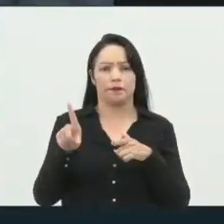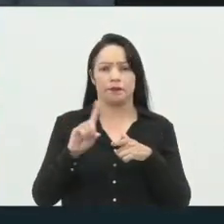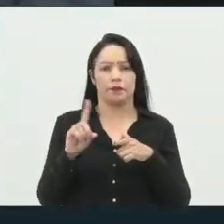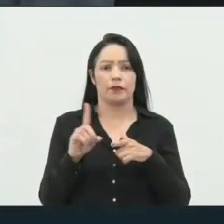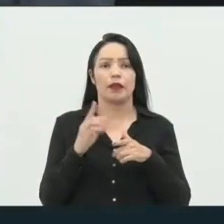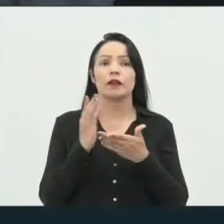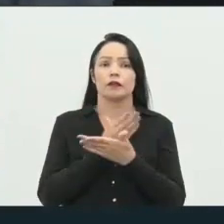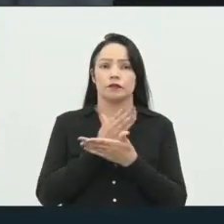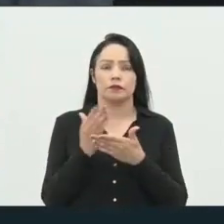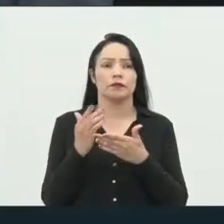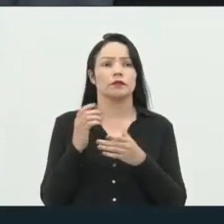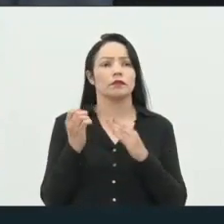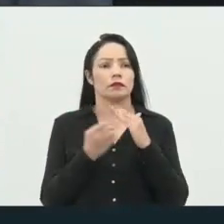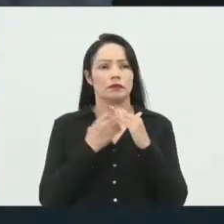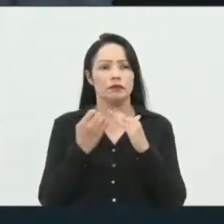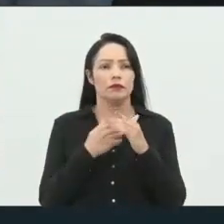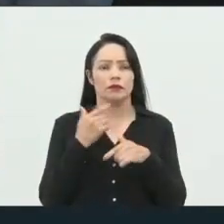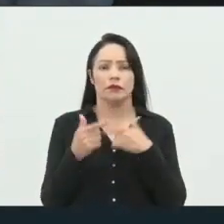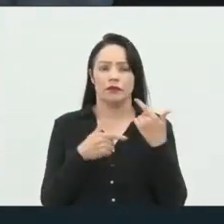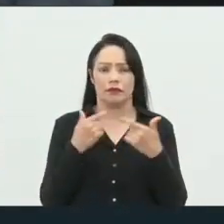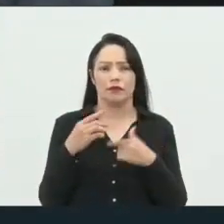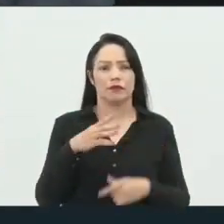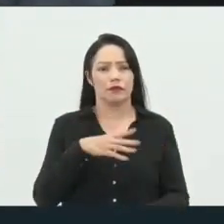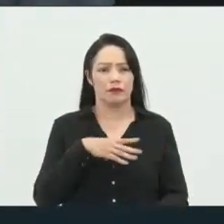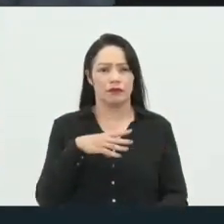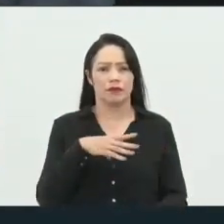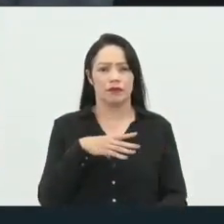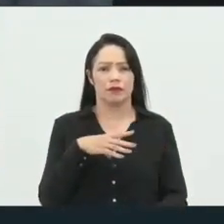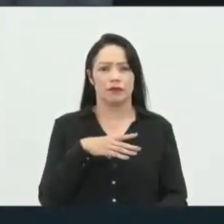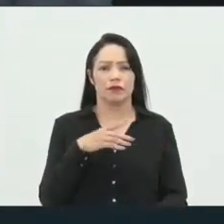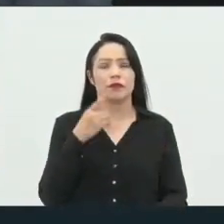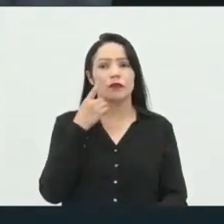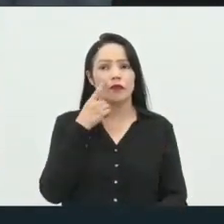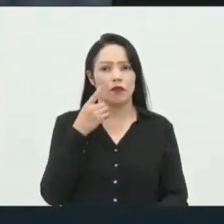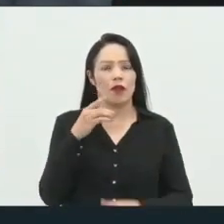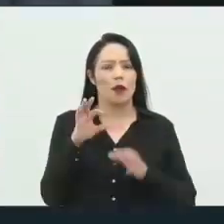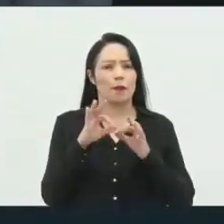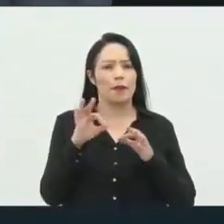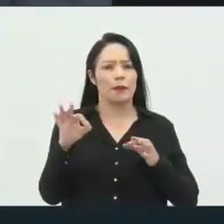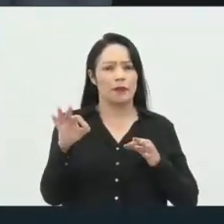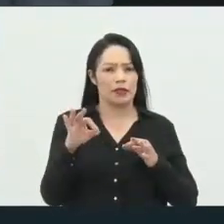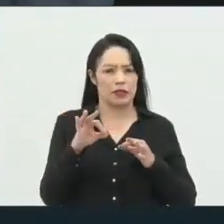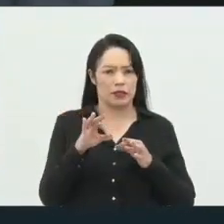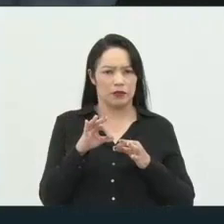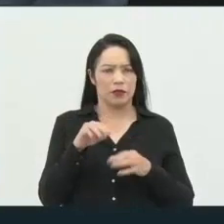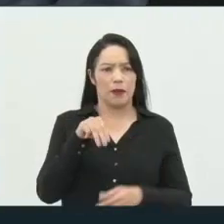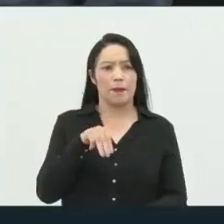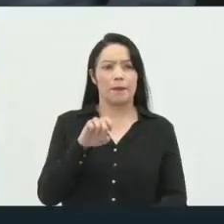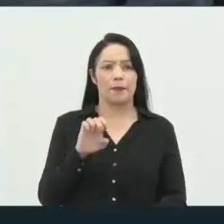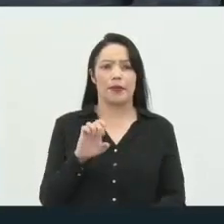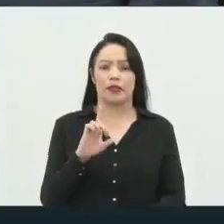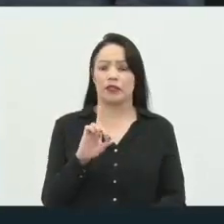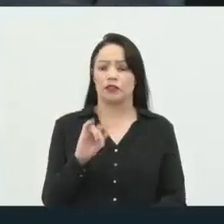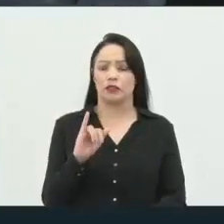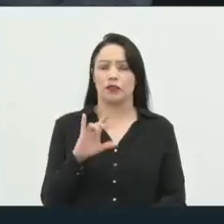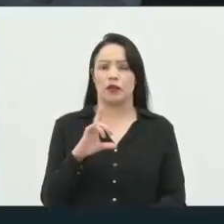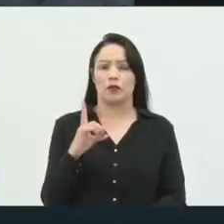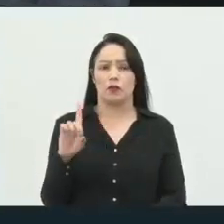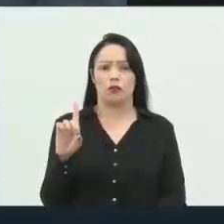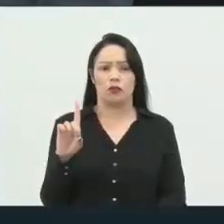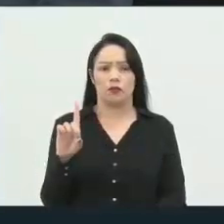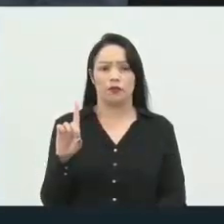atuando na cidade e for dar uma olhada olhada num negócio chamado medição O Pulo do Gato é um negócio chamado medição